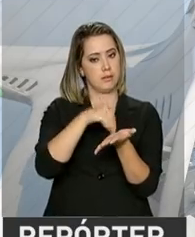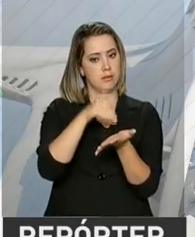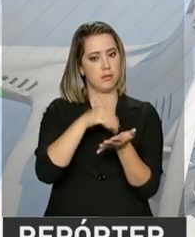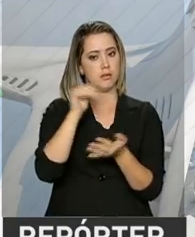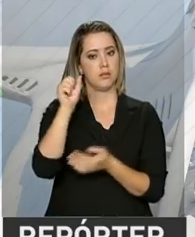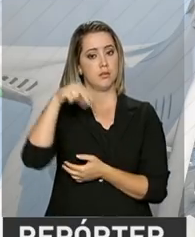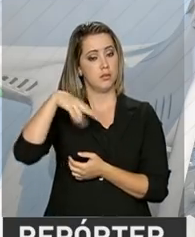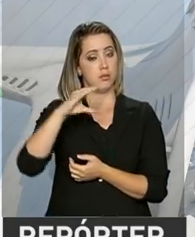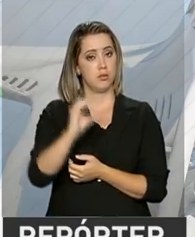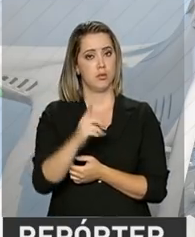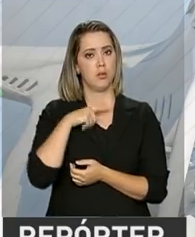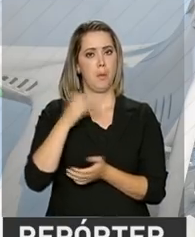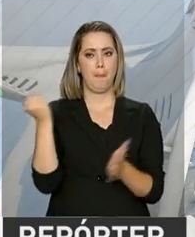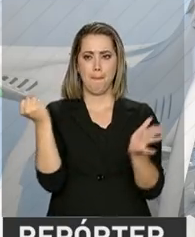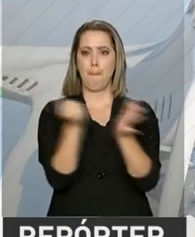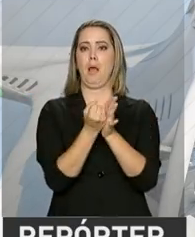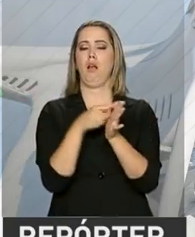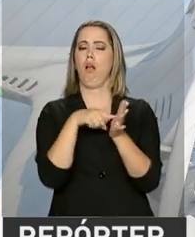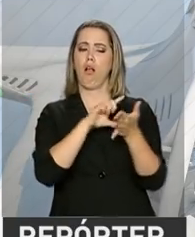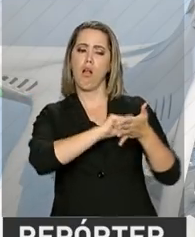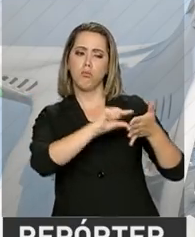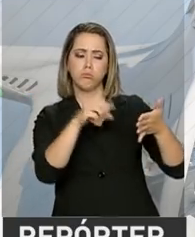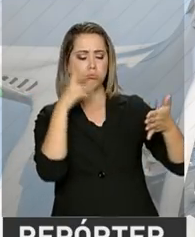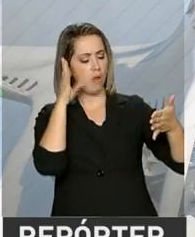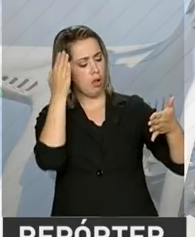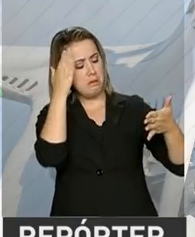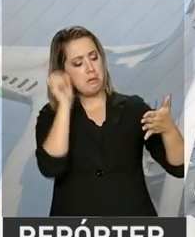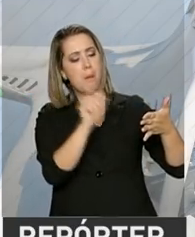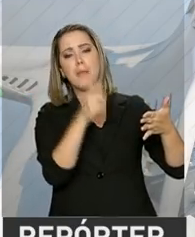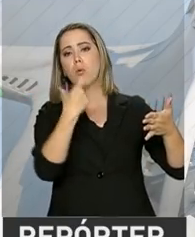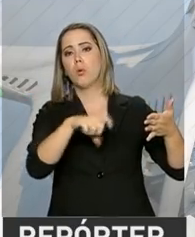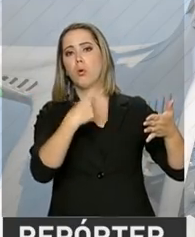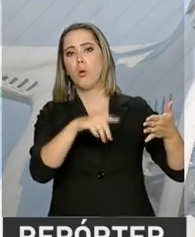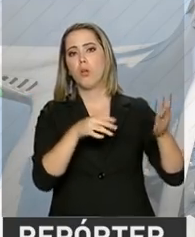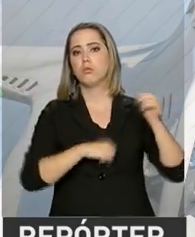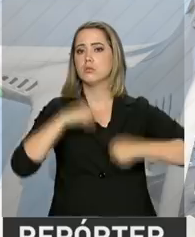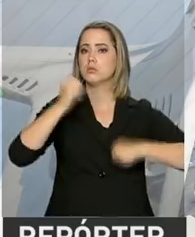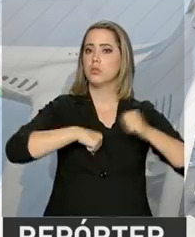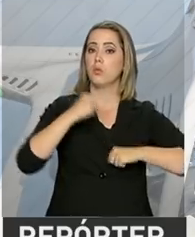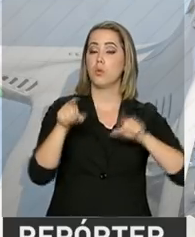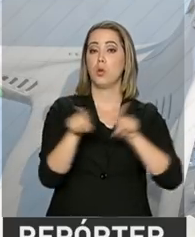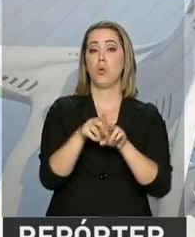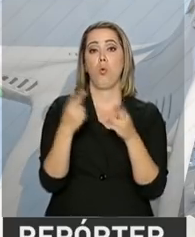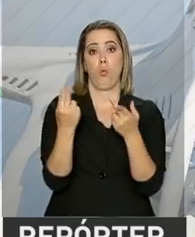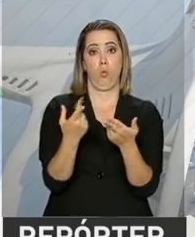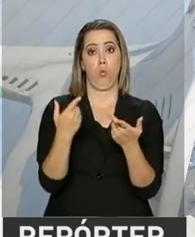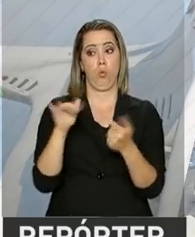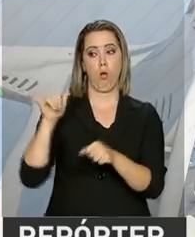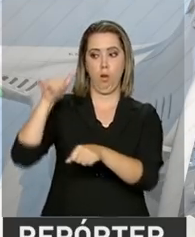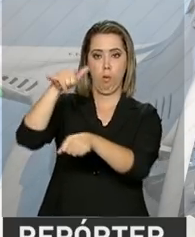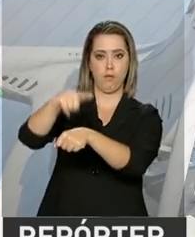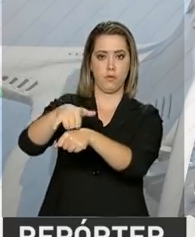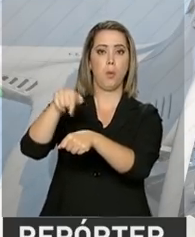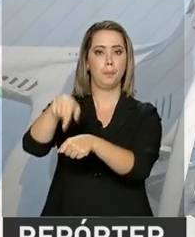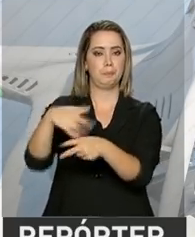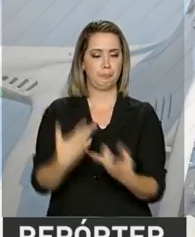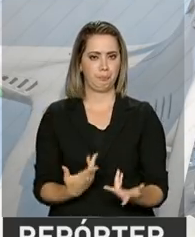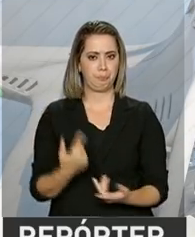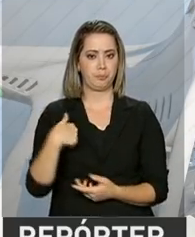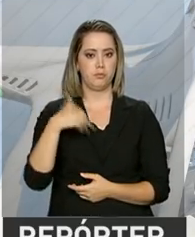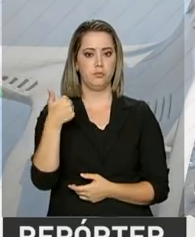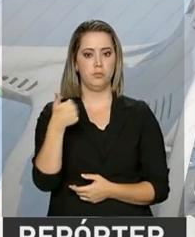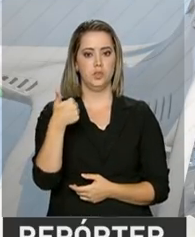de marcas de nacionalidade tripla e ainda a certificação similar à das aeronaves tripuladas entre 25 e